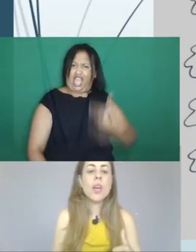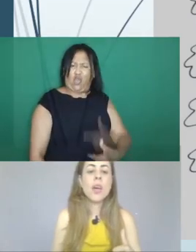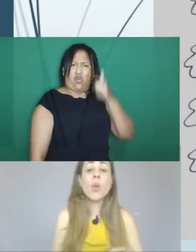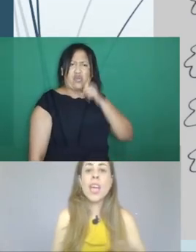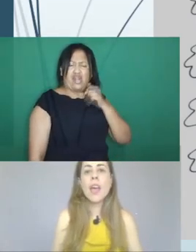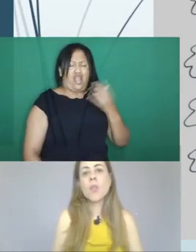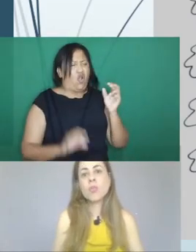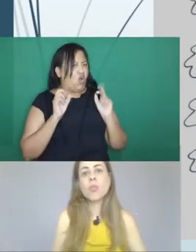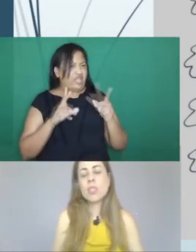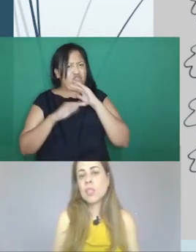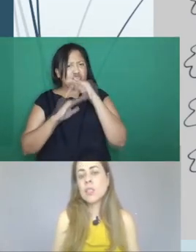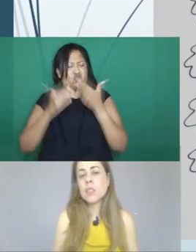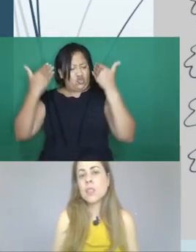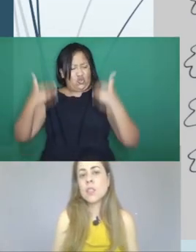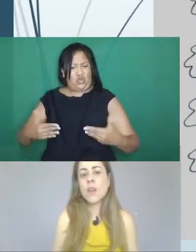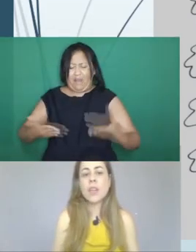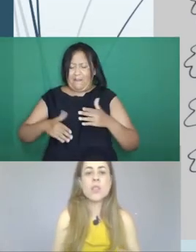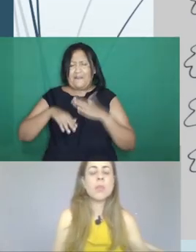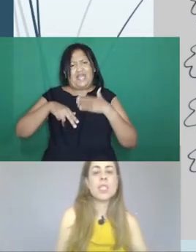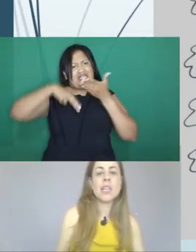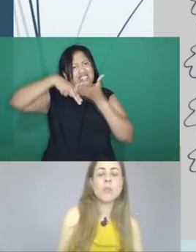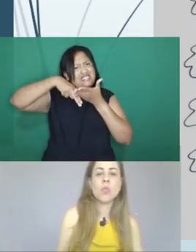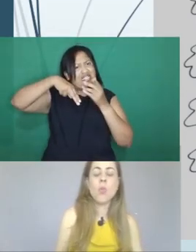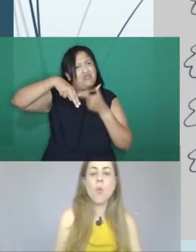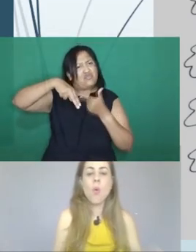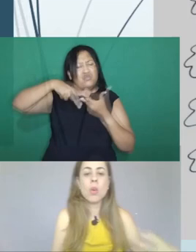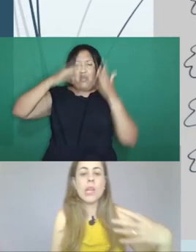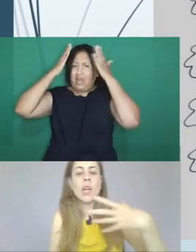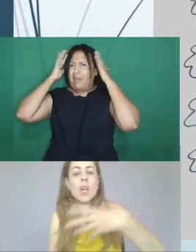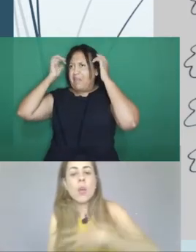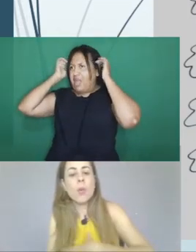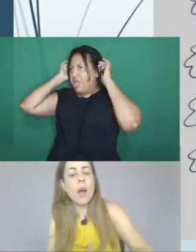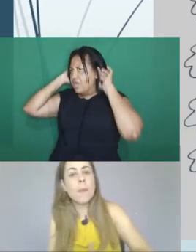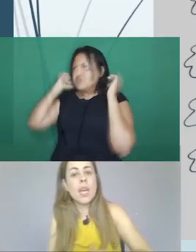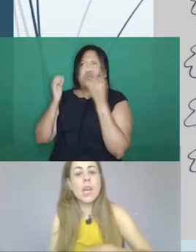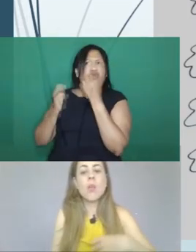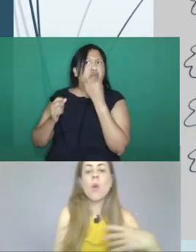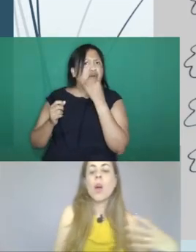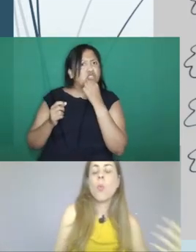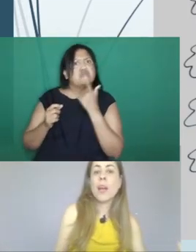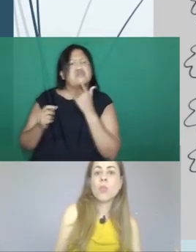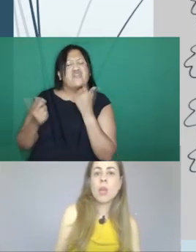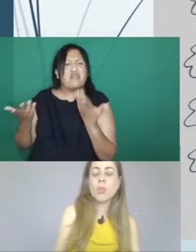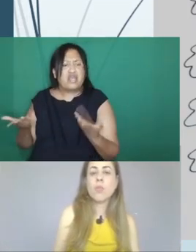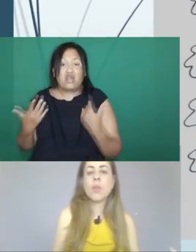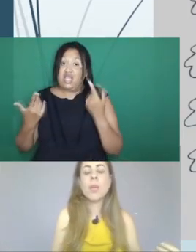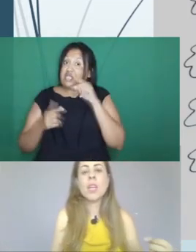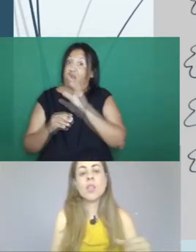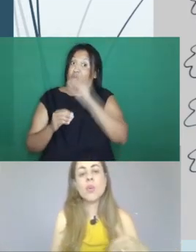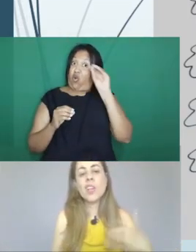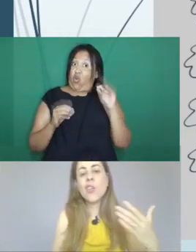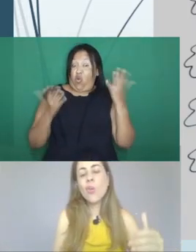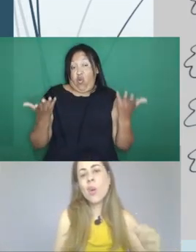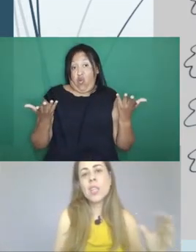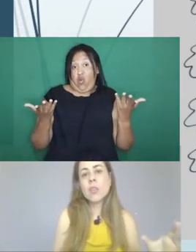tô Ok Com todas essas fatos a minha saia tá muito curta o meu cabelo o batom tá muito vermelho